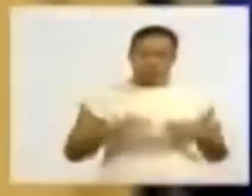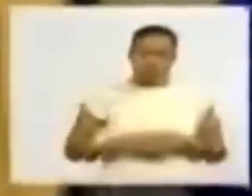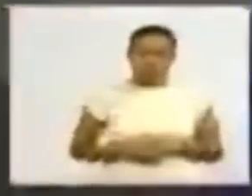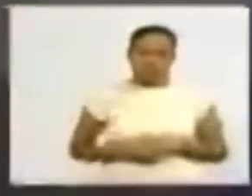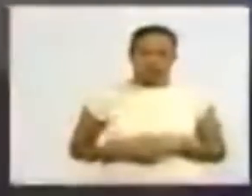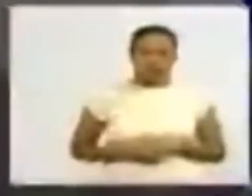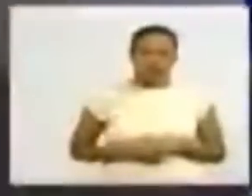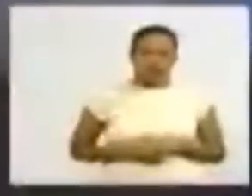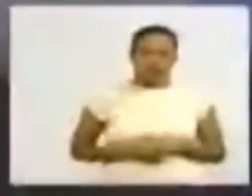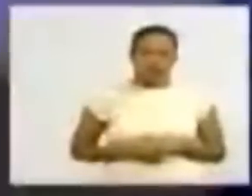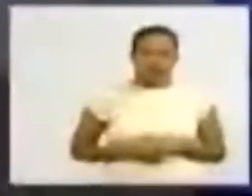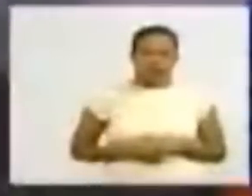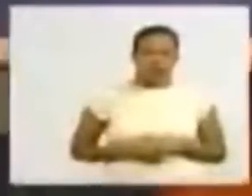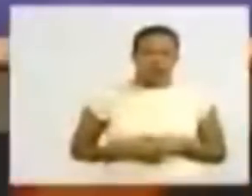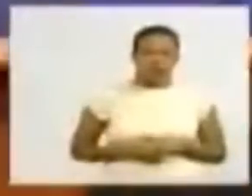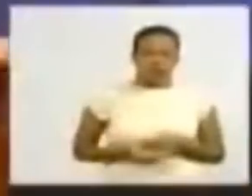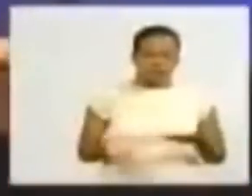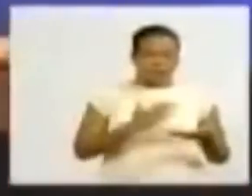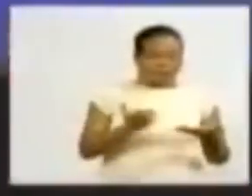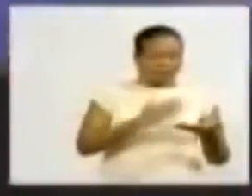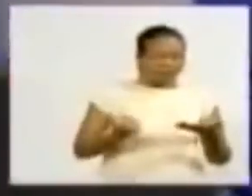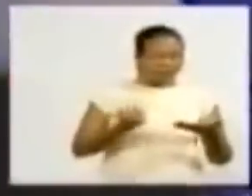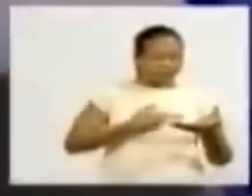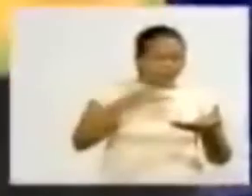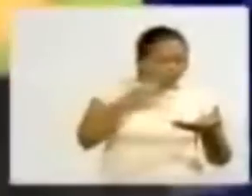Amor a gente não aprende nos livros não, minha gente.